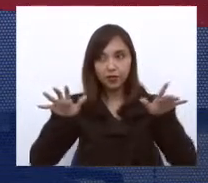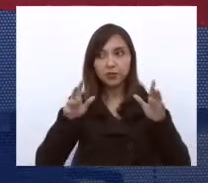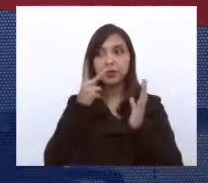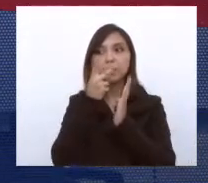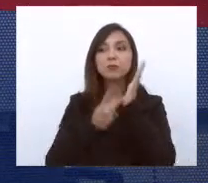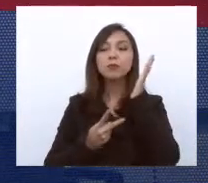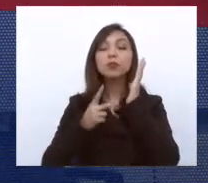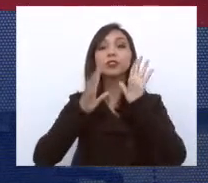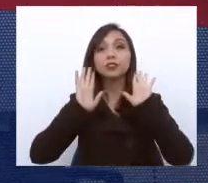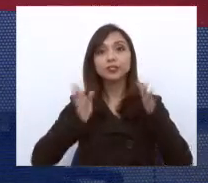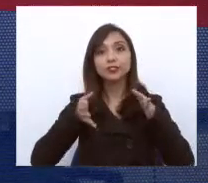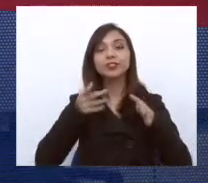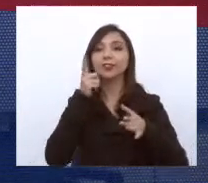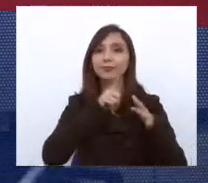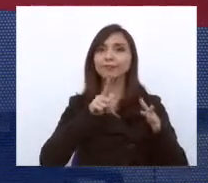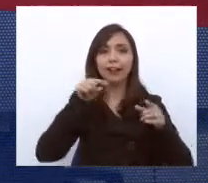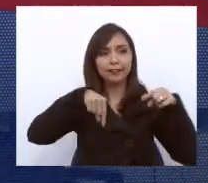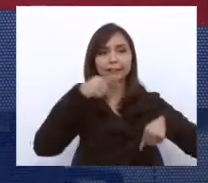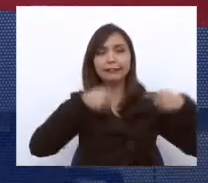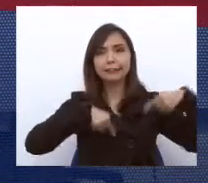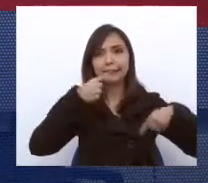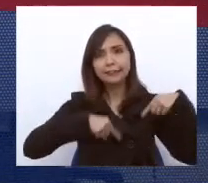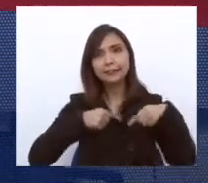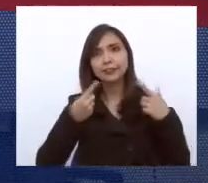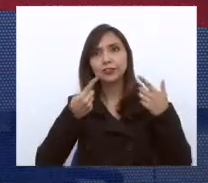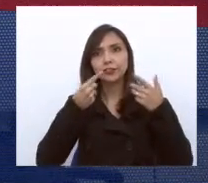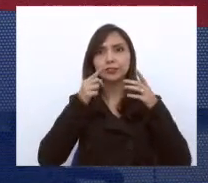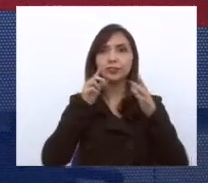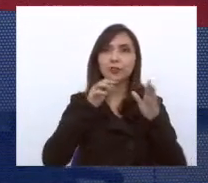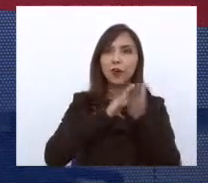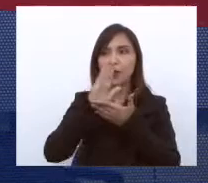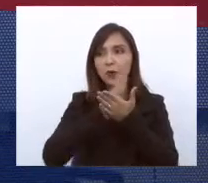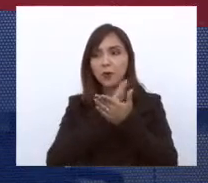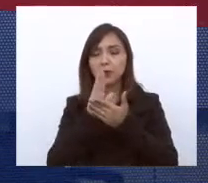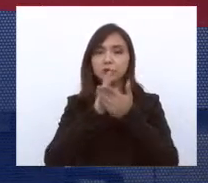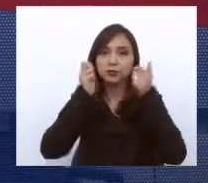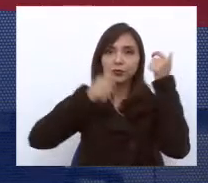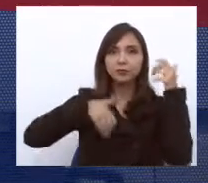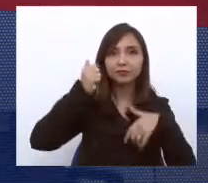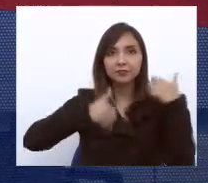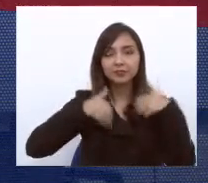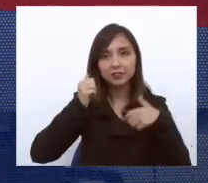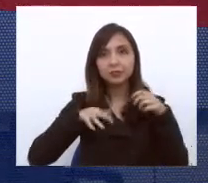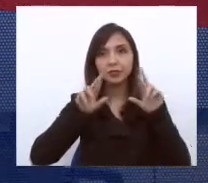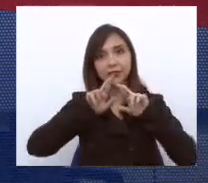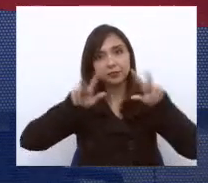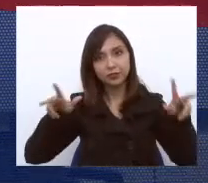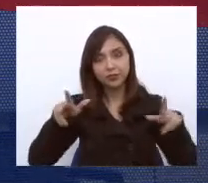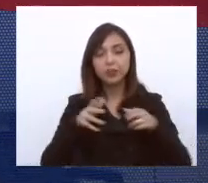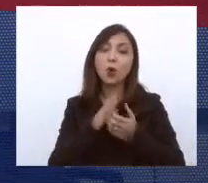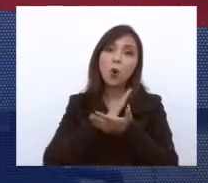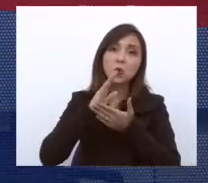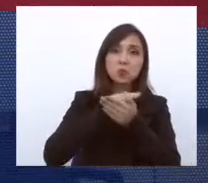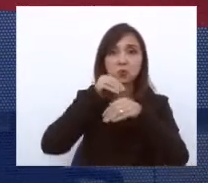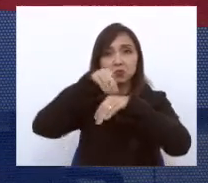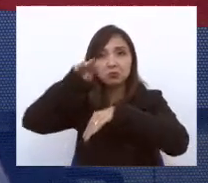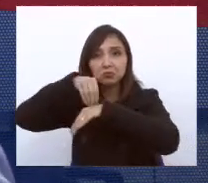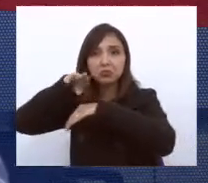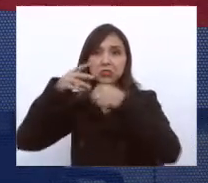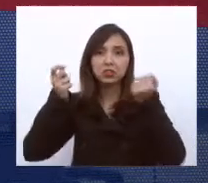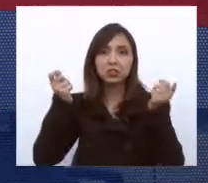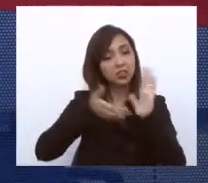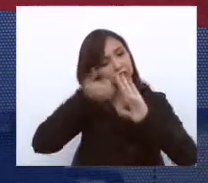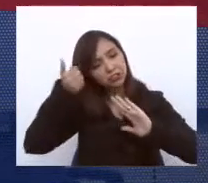esse que já deu alguma polêmica aqui na tribuna, debates com os vereadores, alguns se posicionando já de forma contrária, outros sugerindo que o projeto